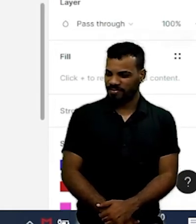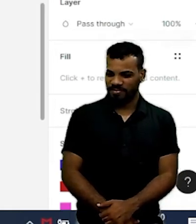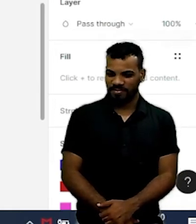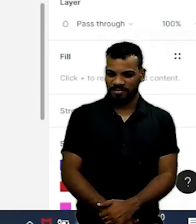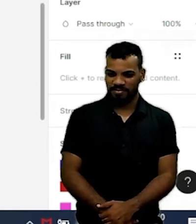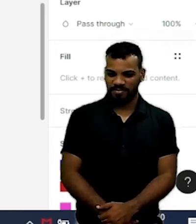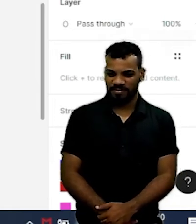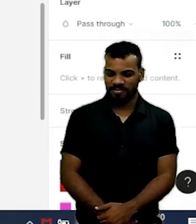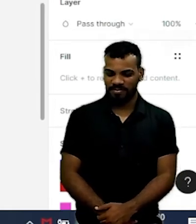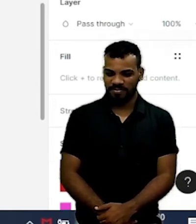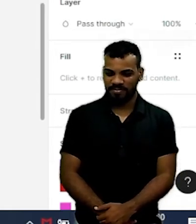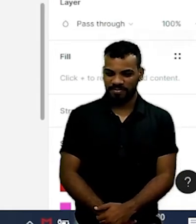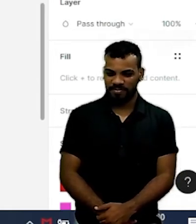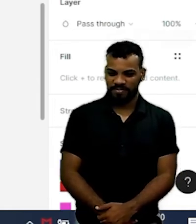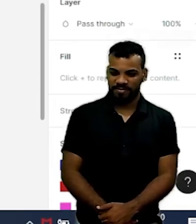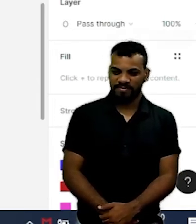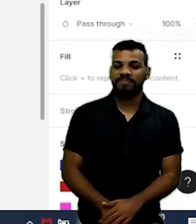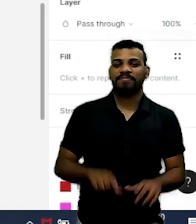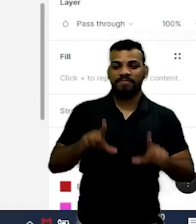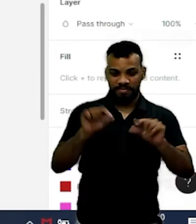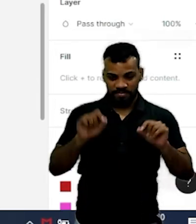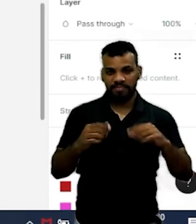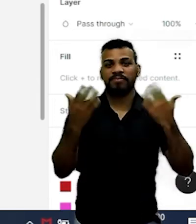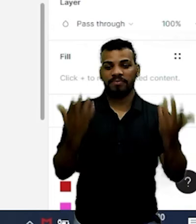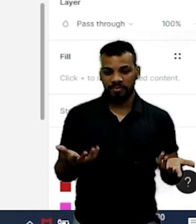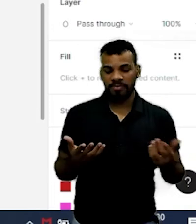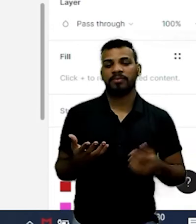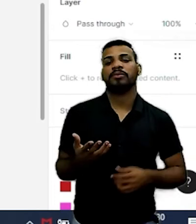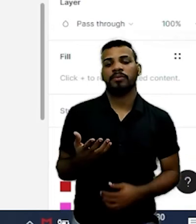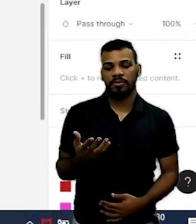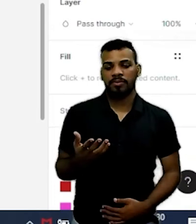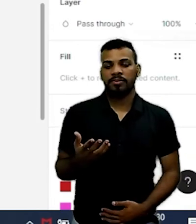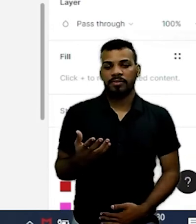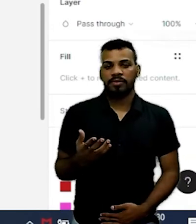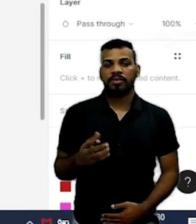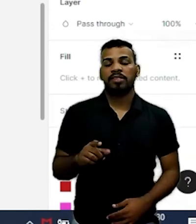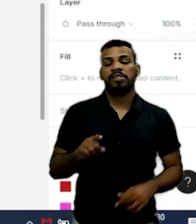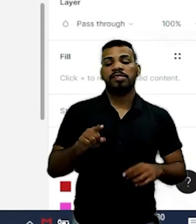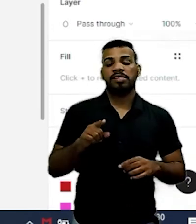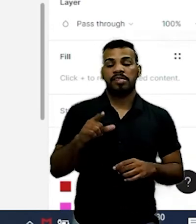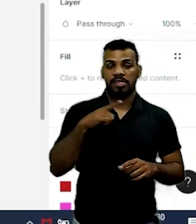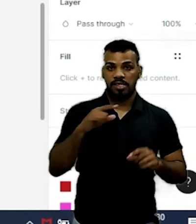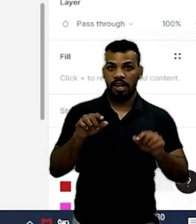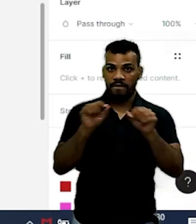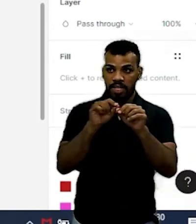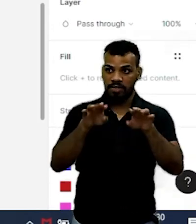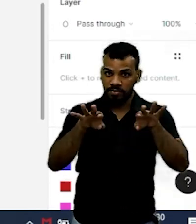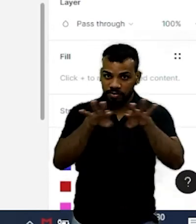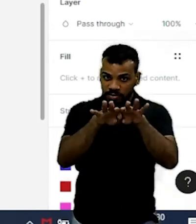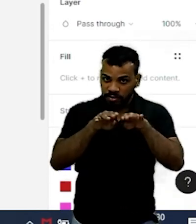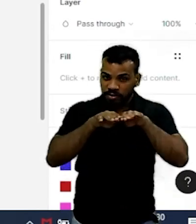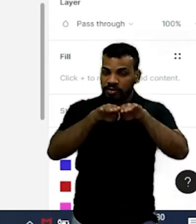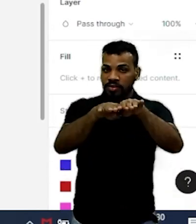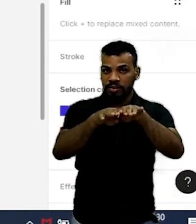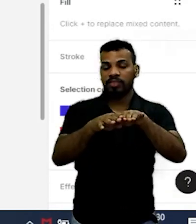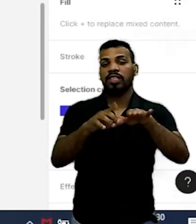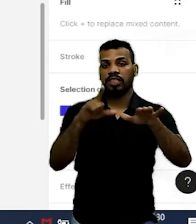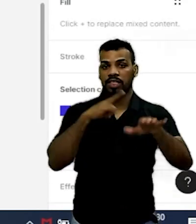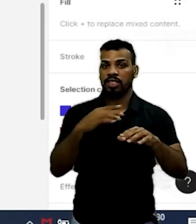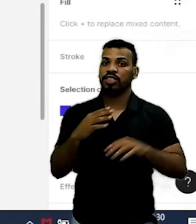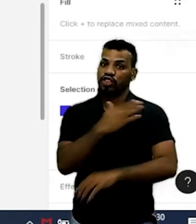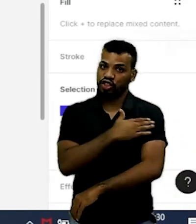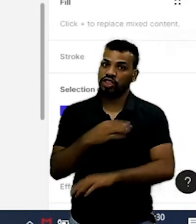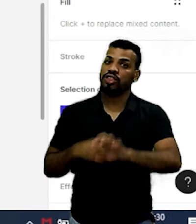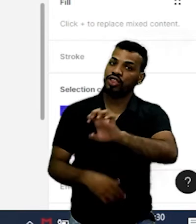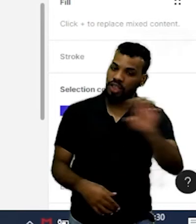Selecionei eles. Aí, digamos que eu queira alinhar eles à minha esquerda. Fico